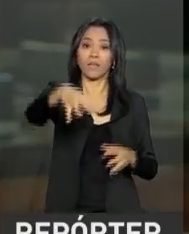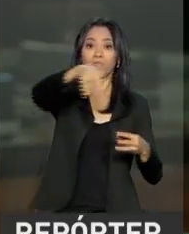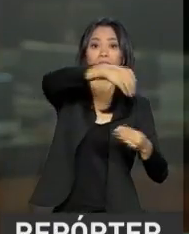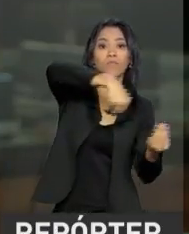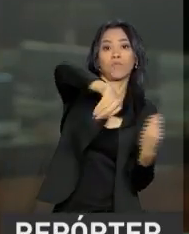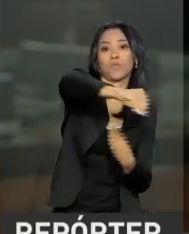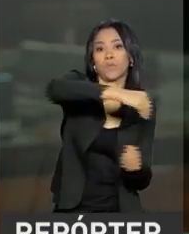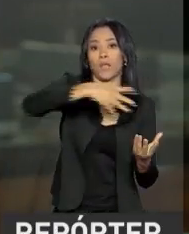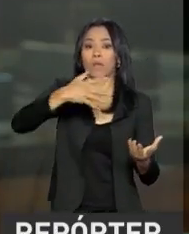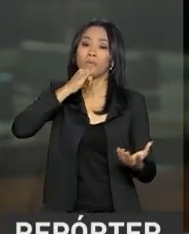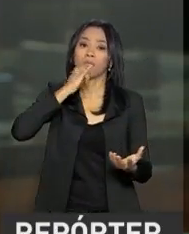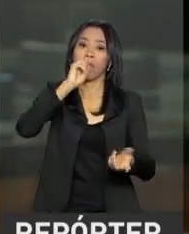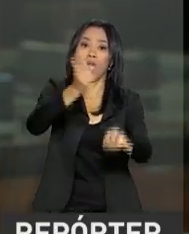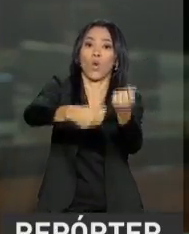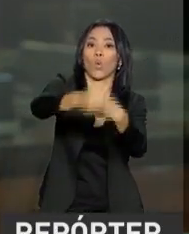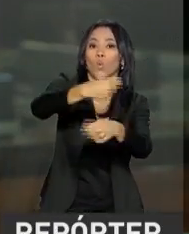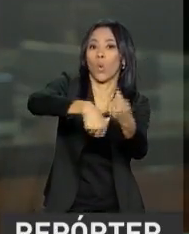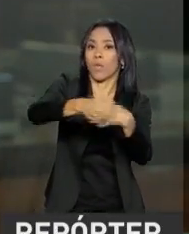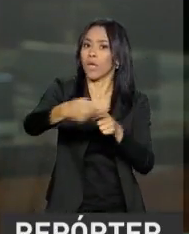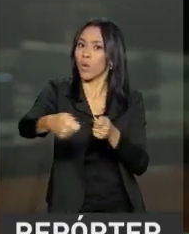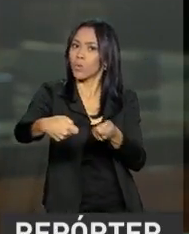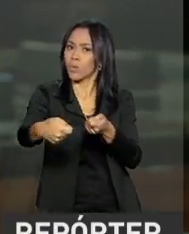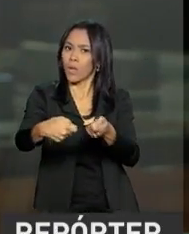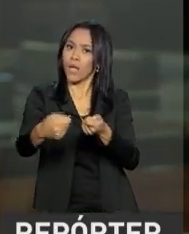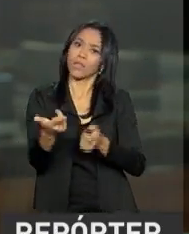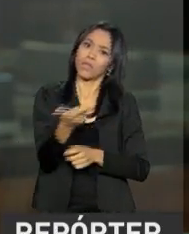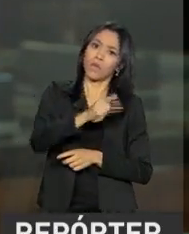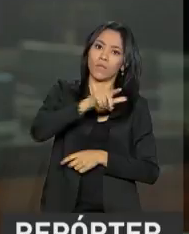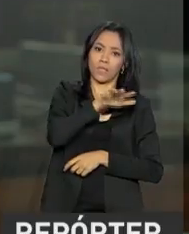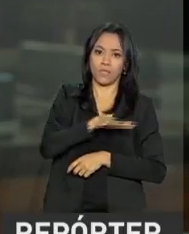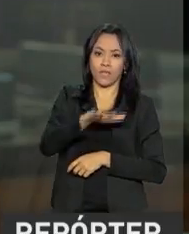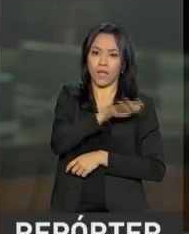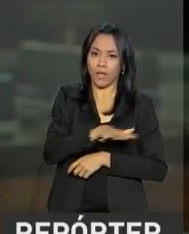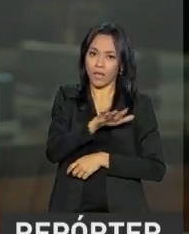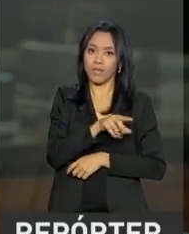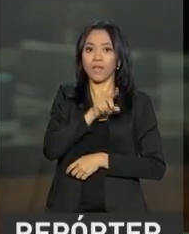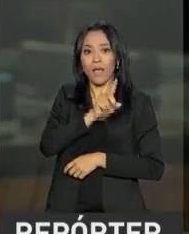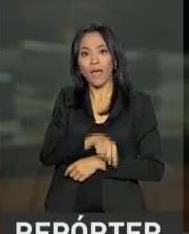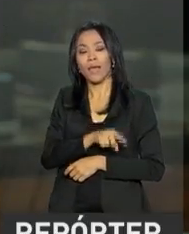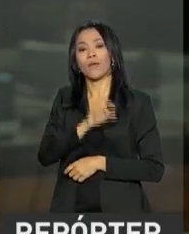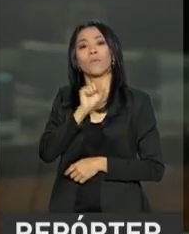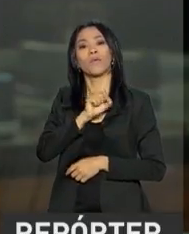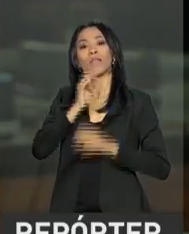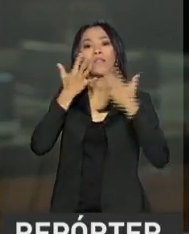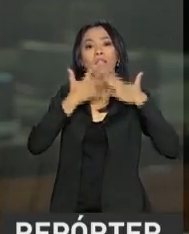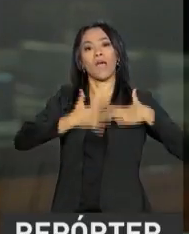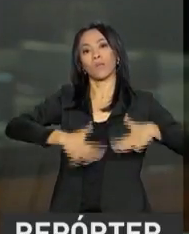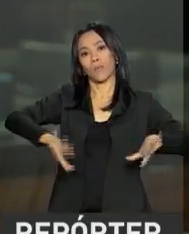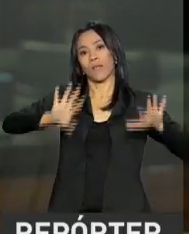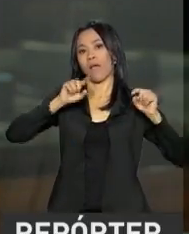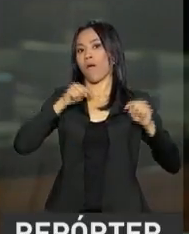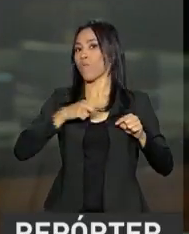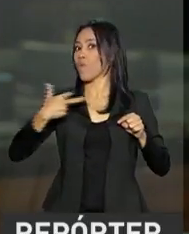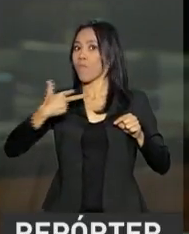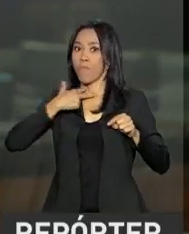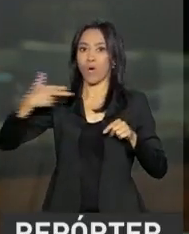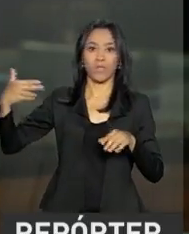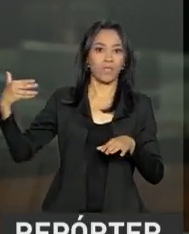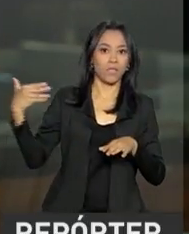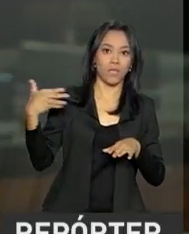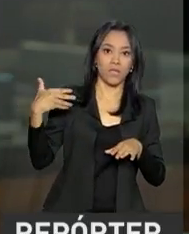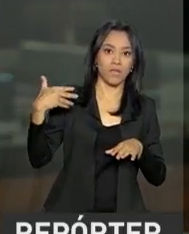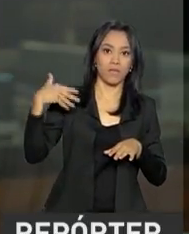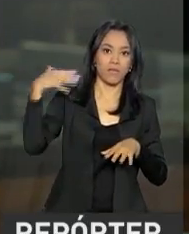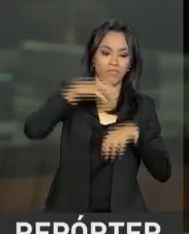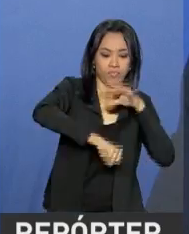permitidas atividades econômicas reguladas e outras serão transformadas em monumentos naturais que não podem ser economicamente